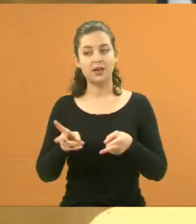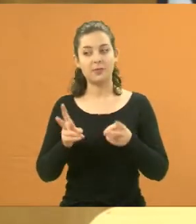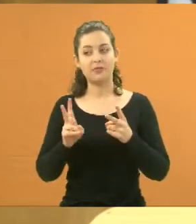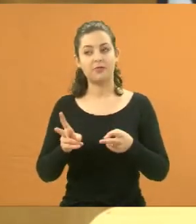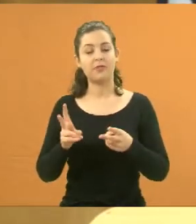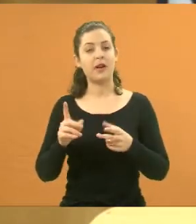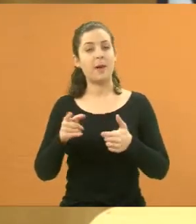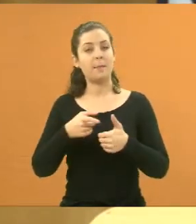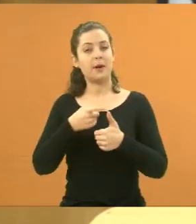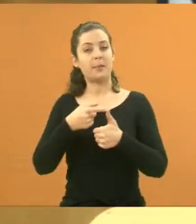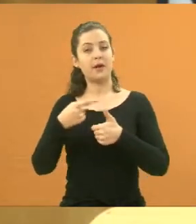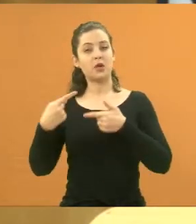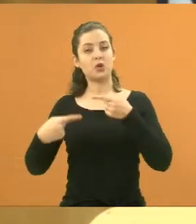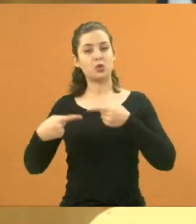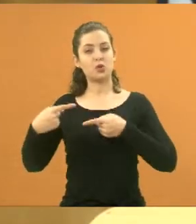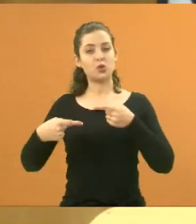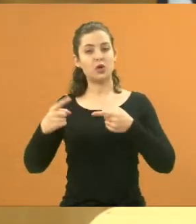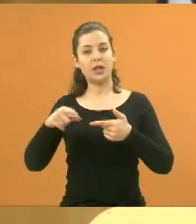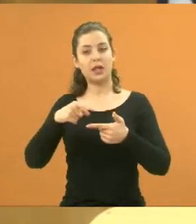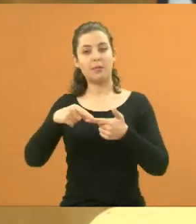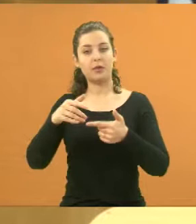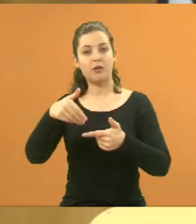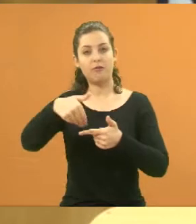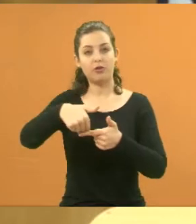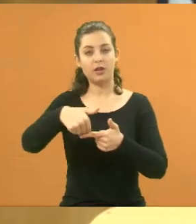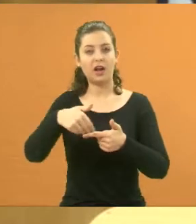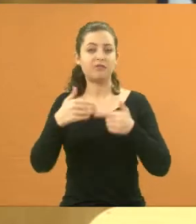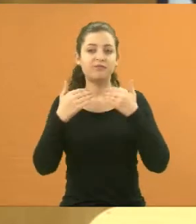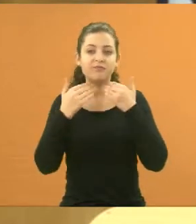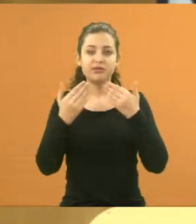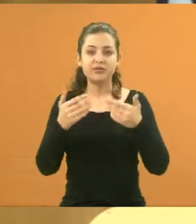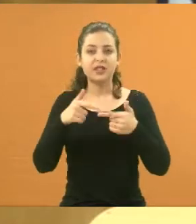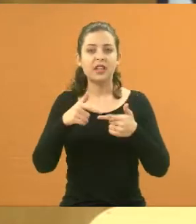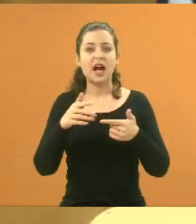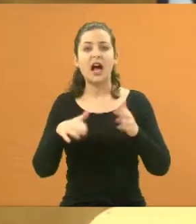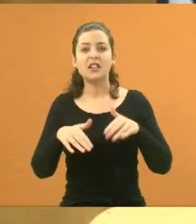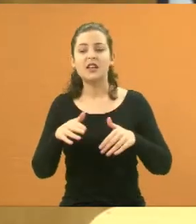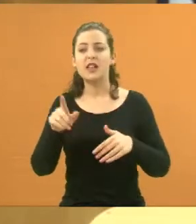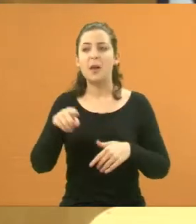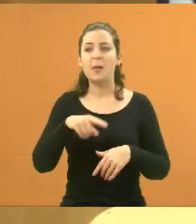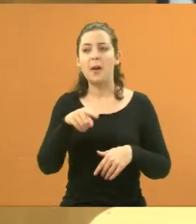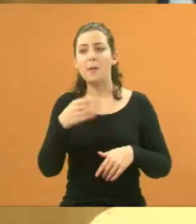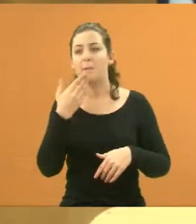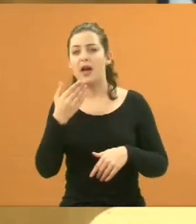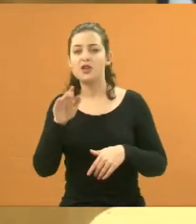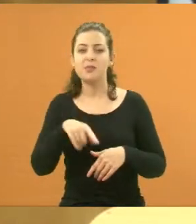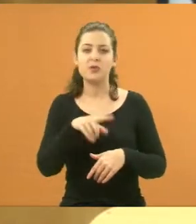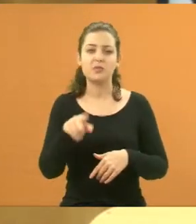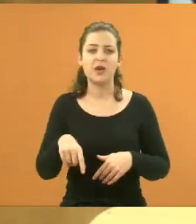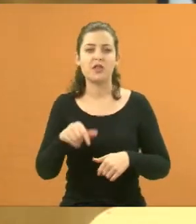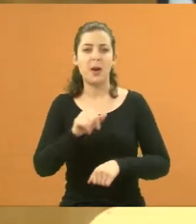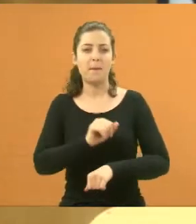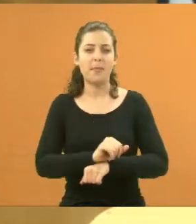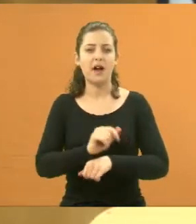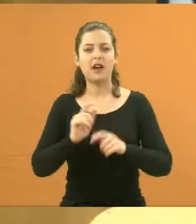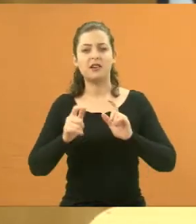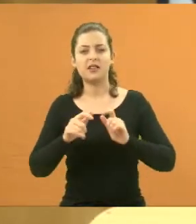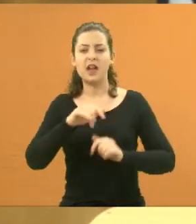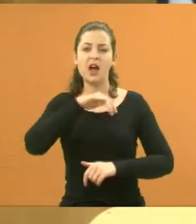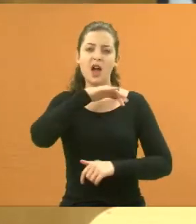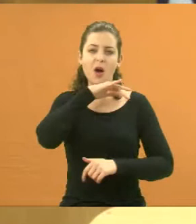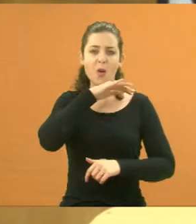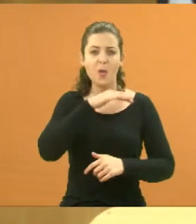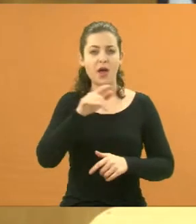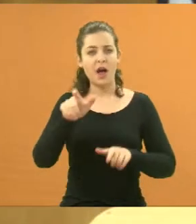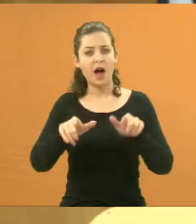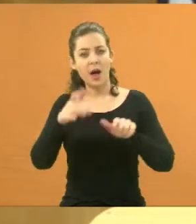É importantíssimo, porque senão esse projeto vem aqui para votação e a gente pede suspensão do projeto. Ah, suspende o projeto, para a sessão. Isso fica ruim,